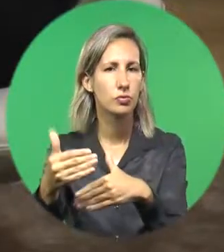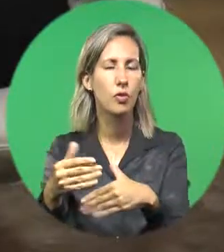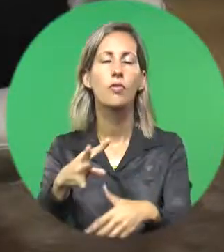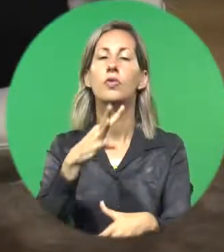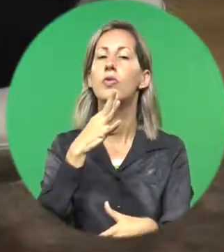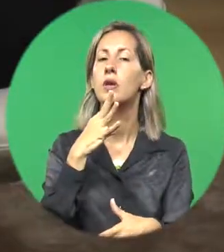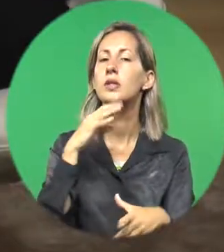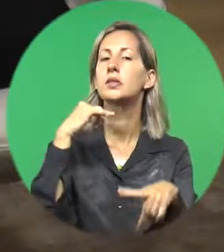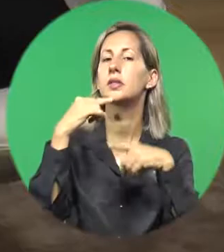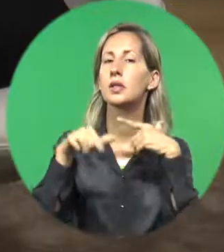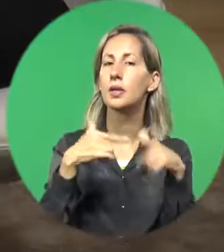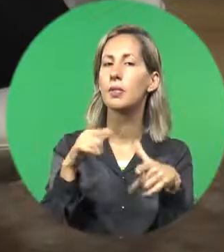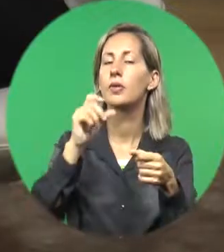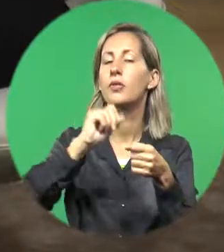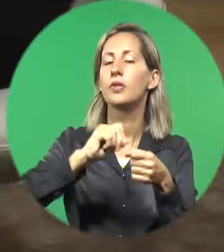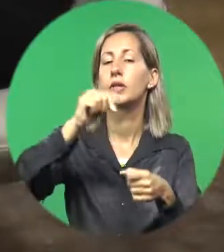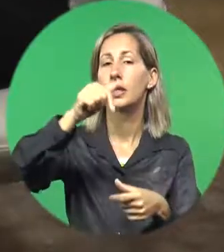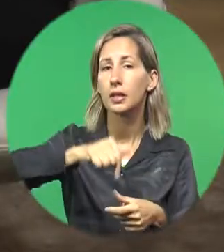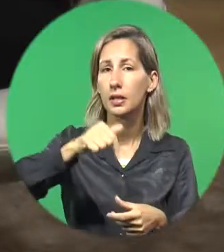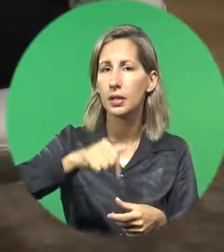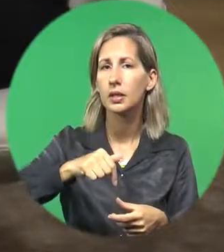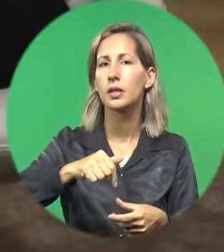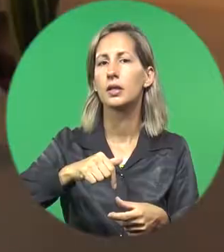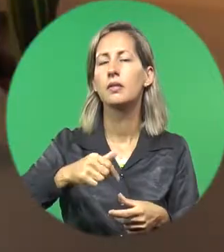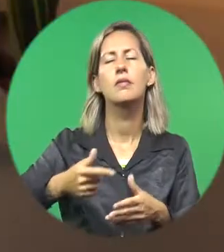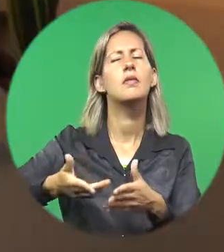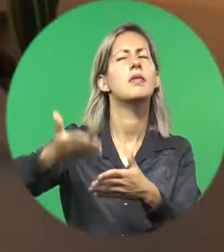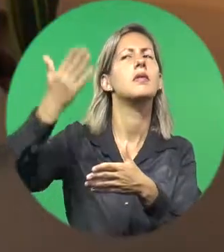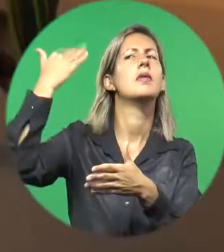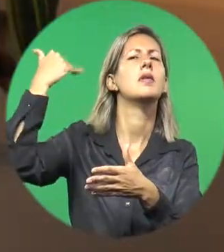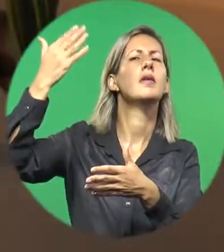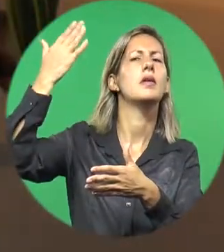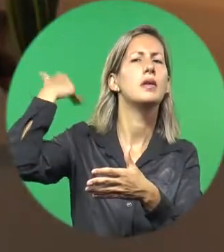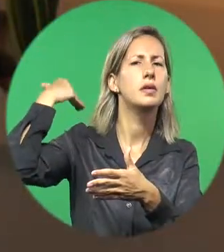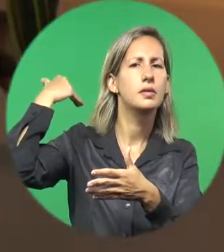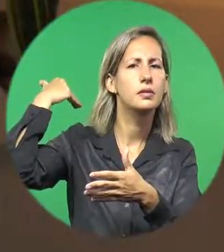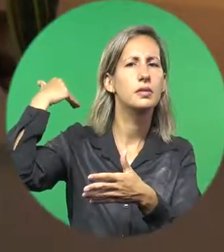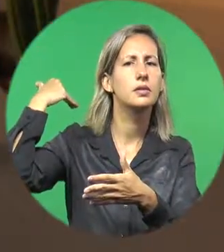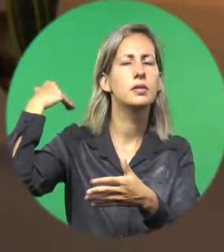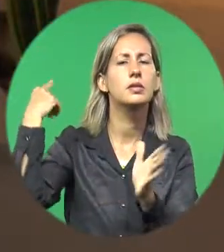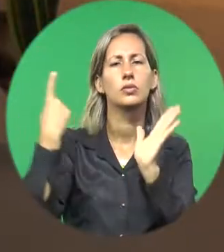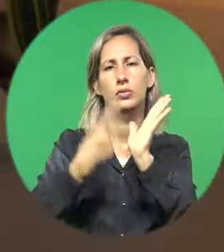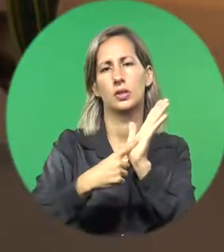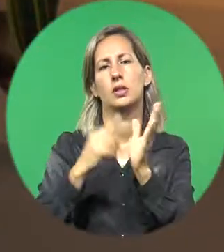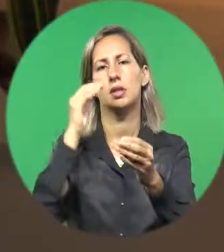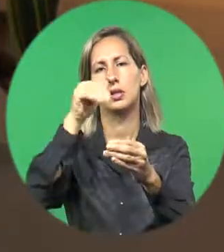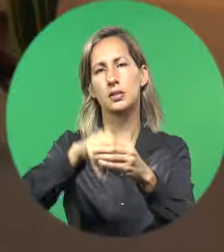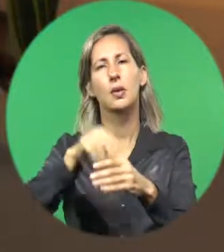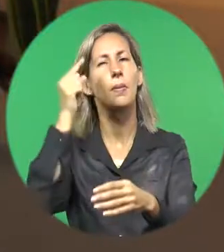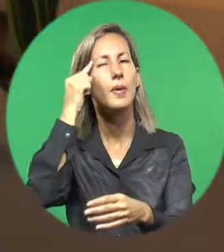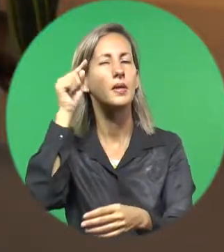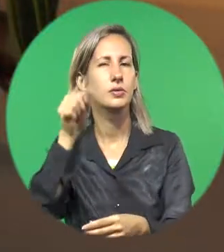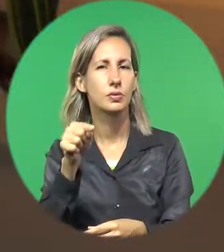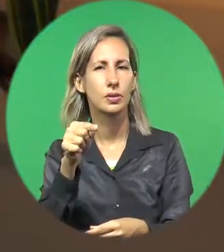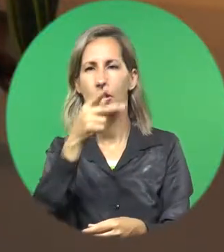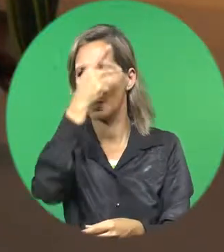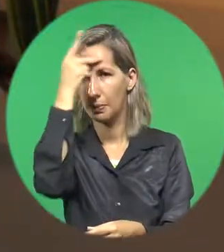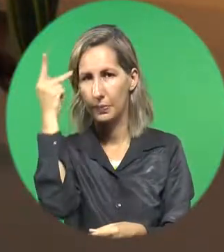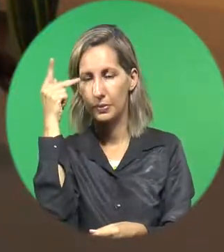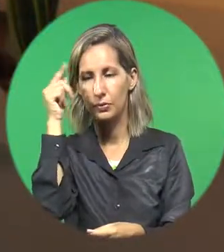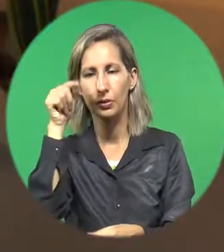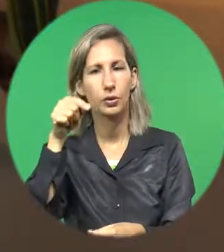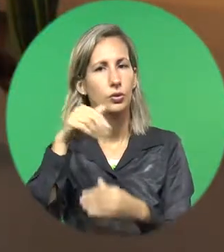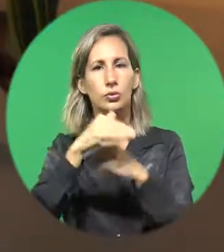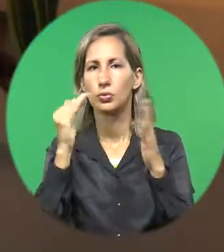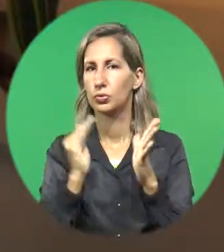desenvolve, conhecem o trabalho que é feito aqui, bem antes da data da eleição, porque as pessoas acham que